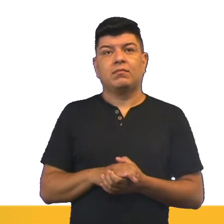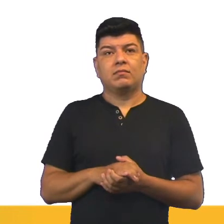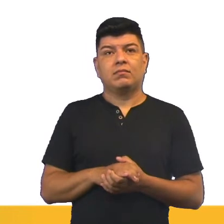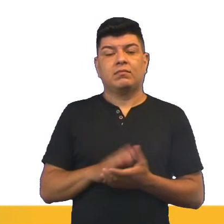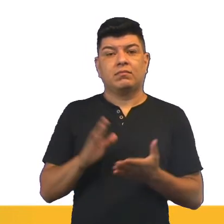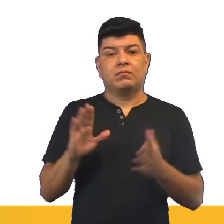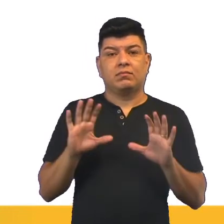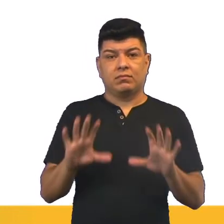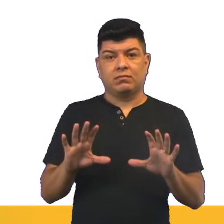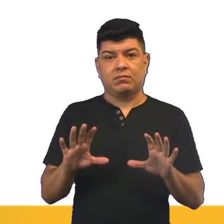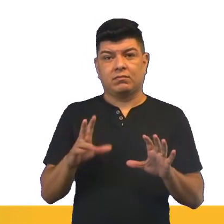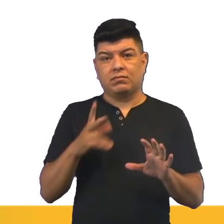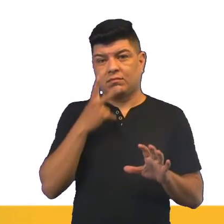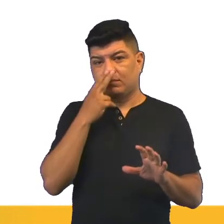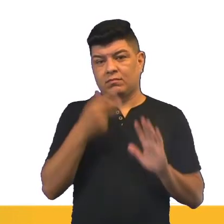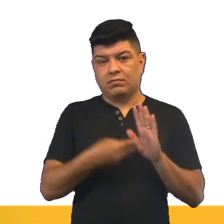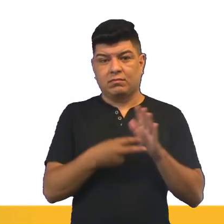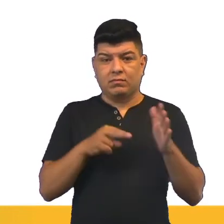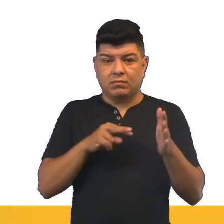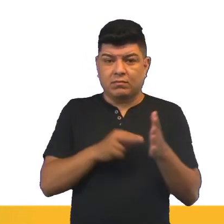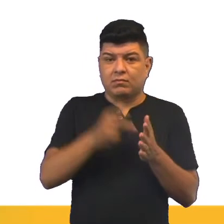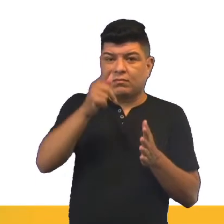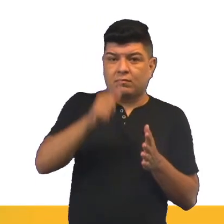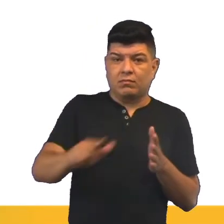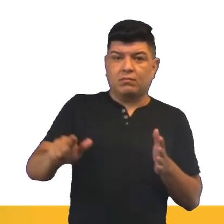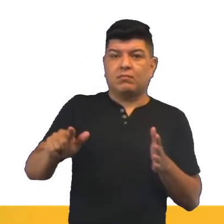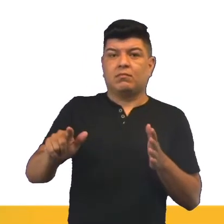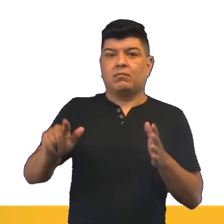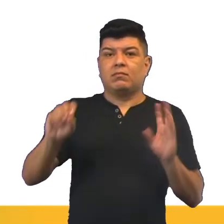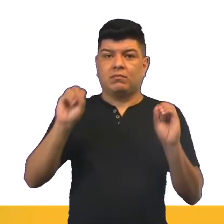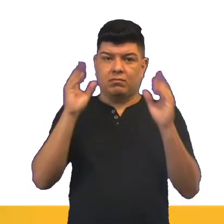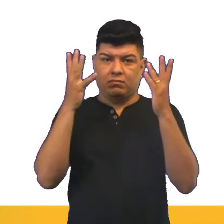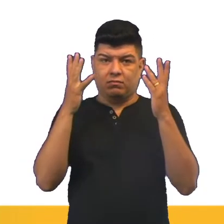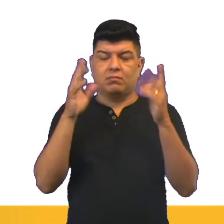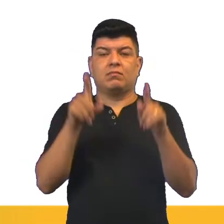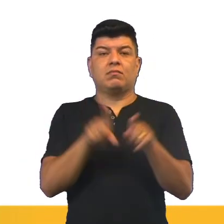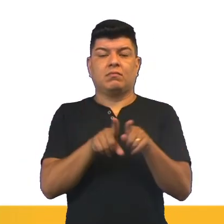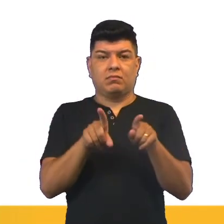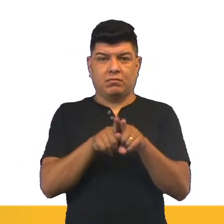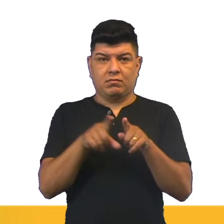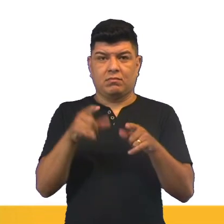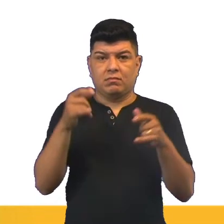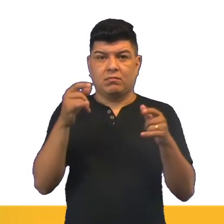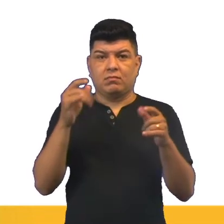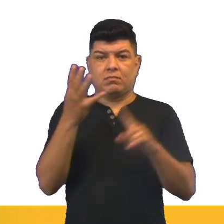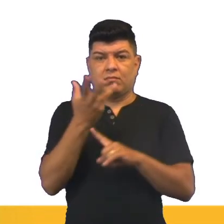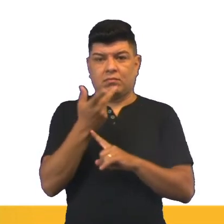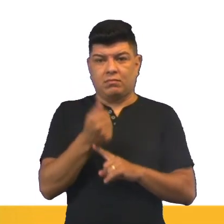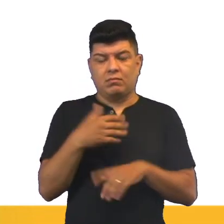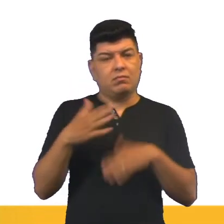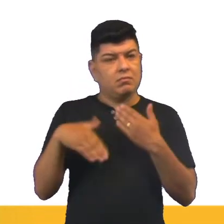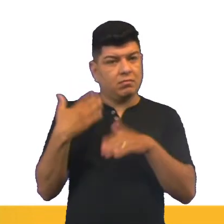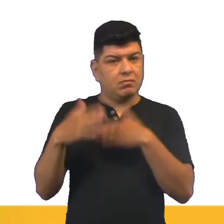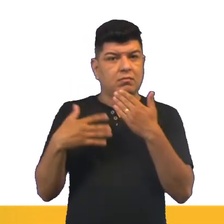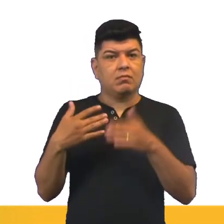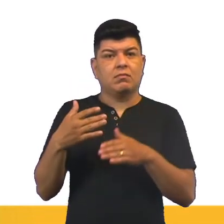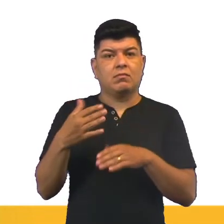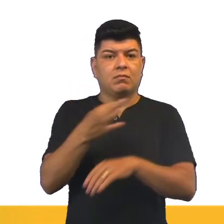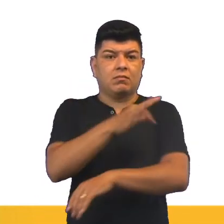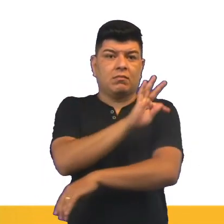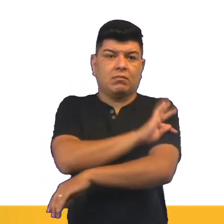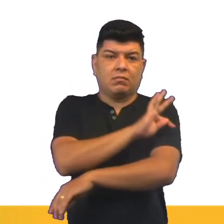por uma ressignificação para espetáculos, obtendo cunho artístico e desenvolvimento